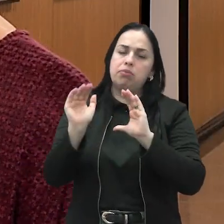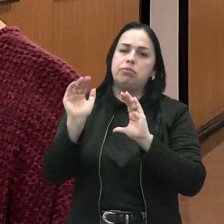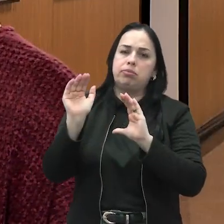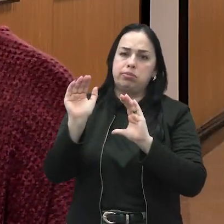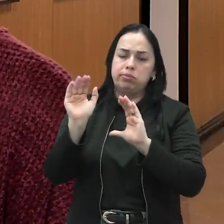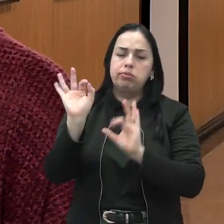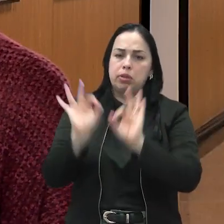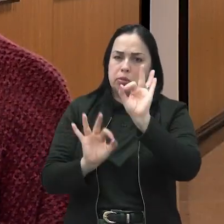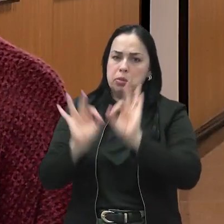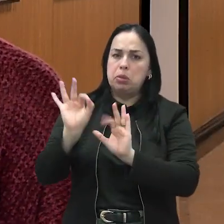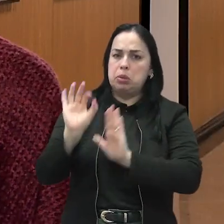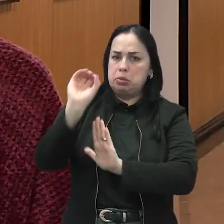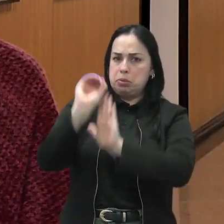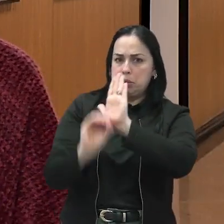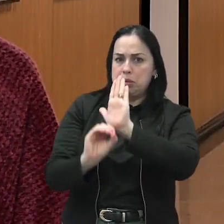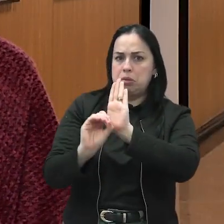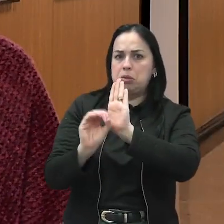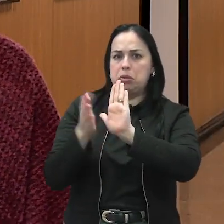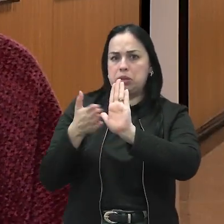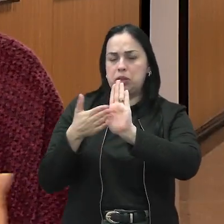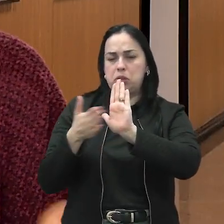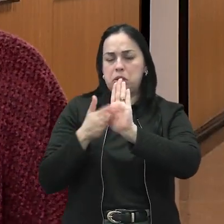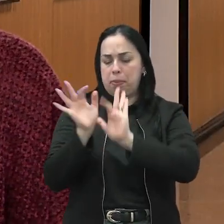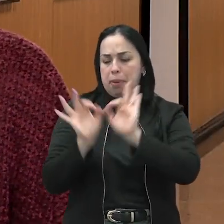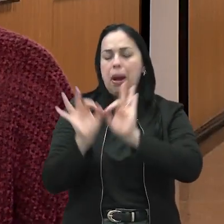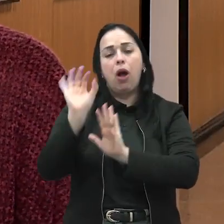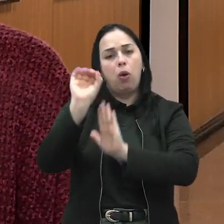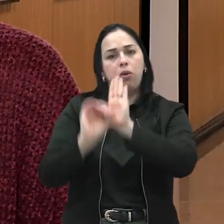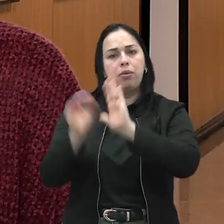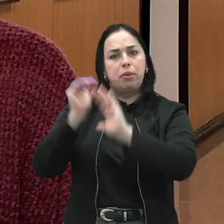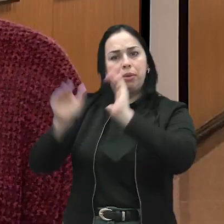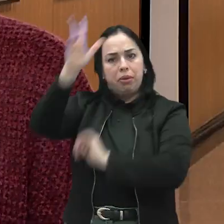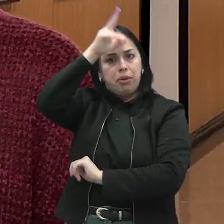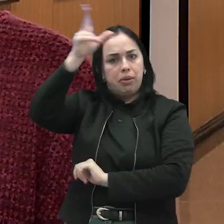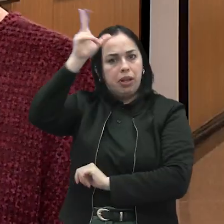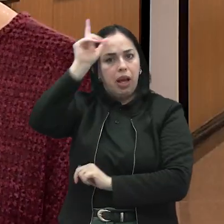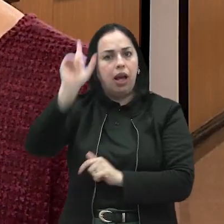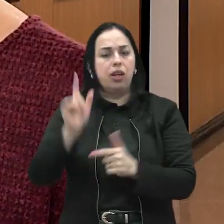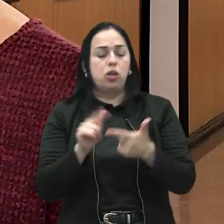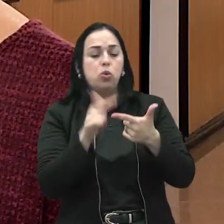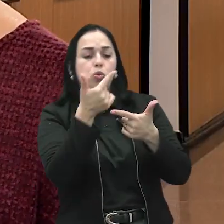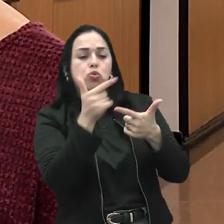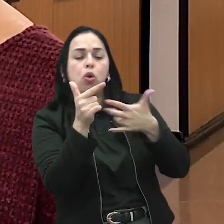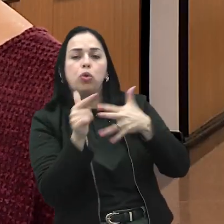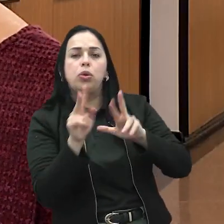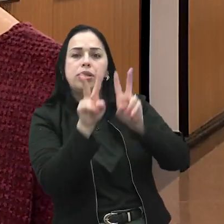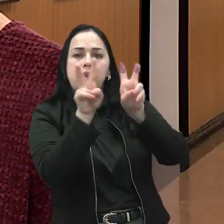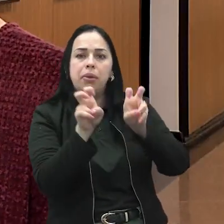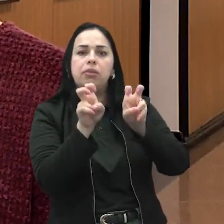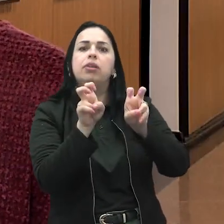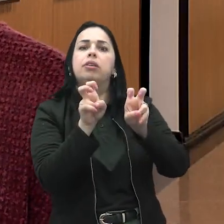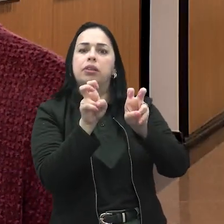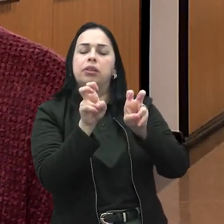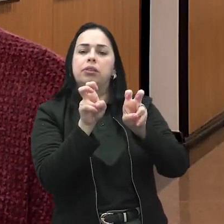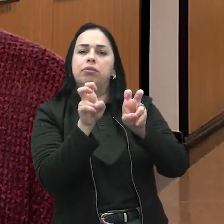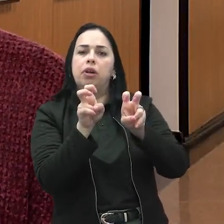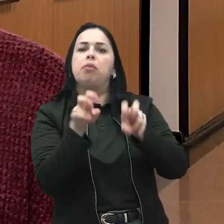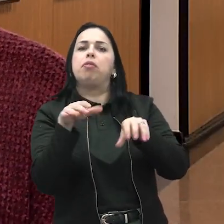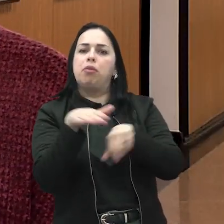vamos encaminhar pelos vereadores, fazer esses ofícios, e o restante nós vamos